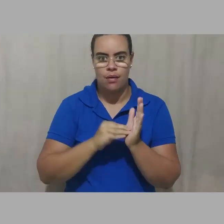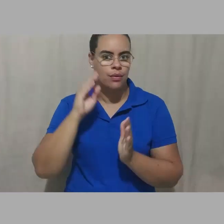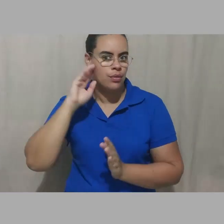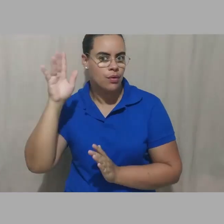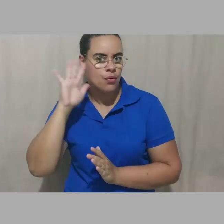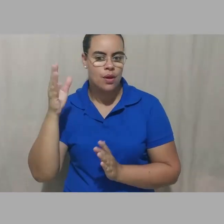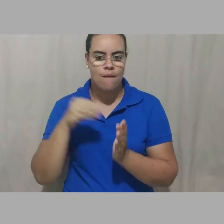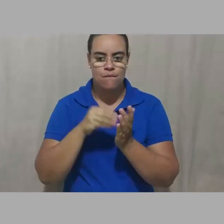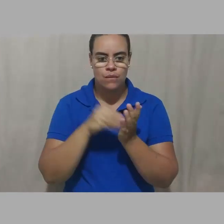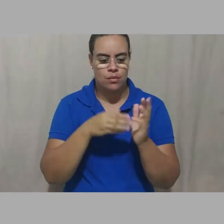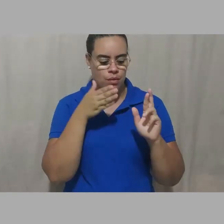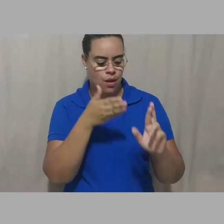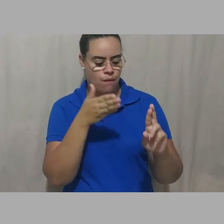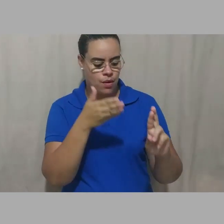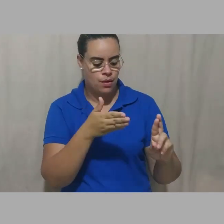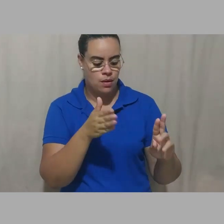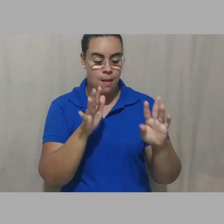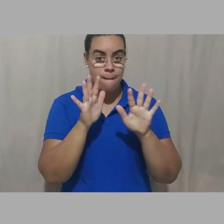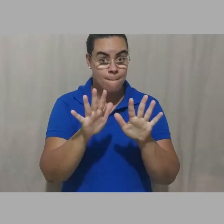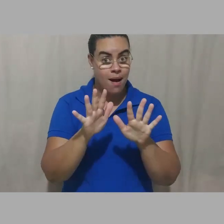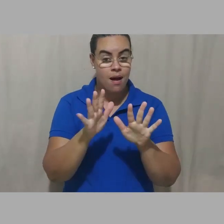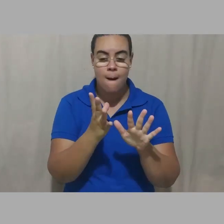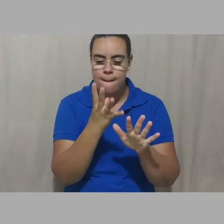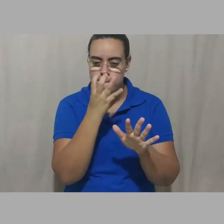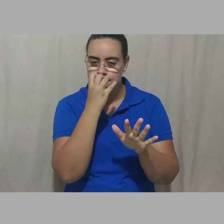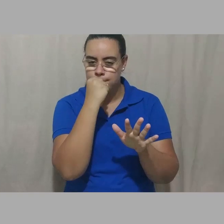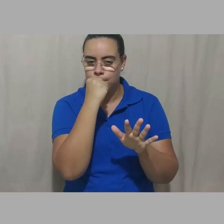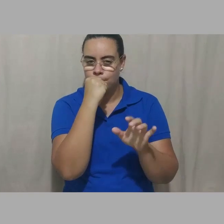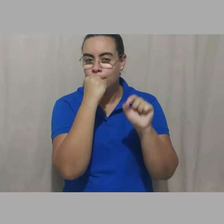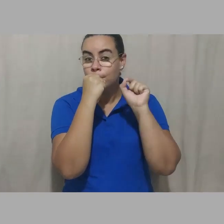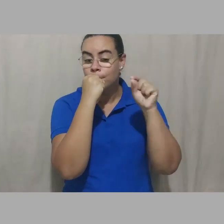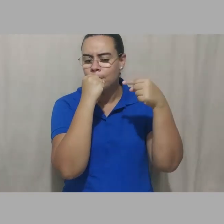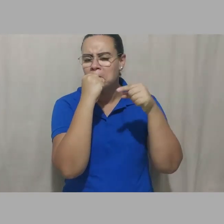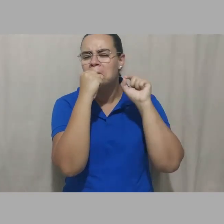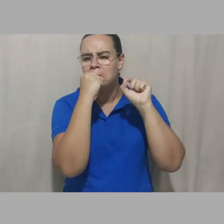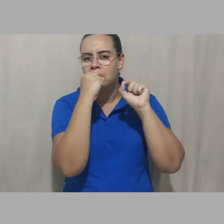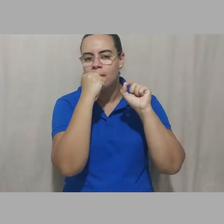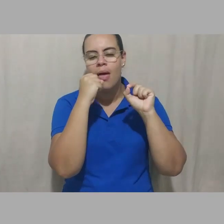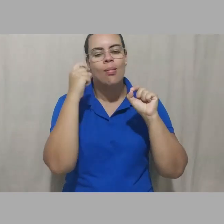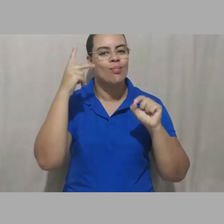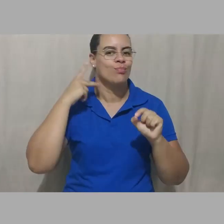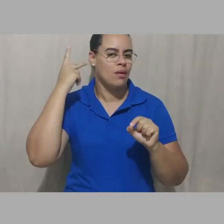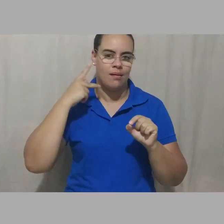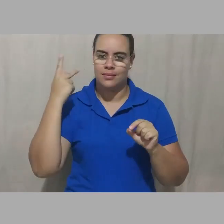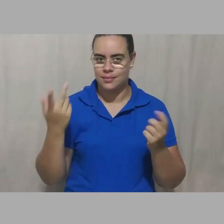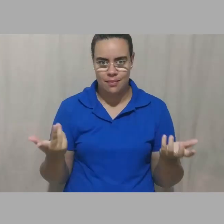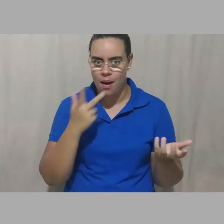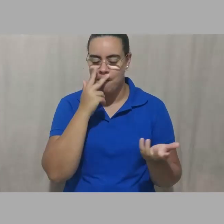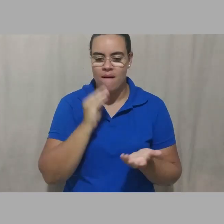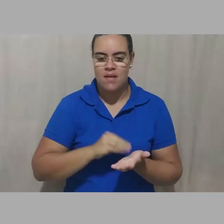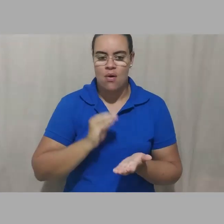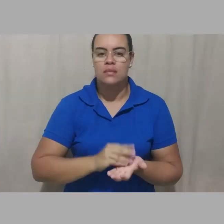de teoria, à falta de fonte, mas sim como um silêncio que é político. É uma falta